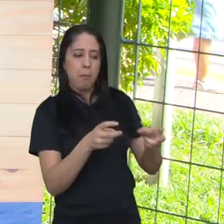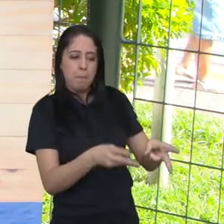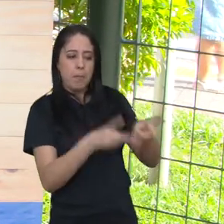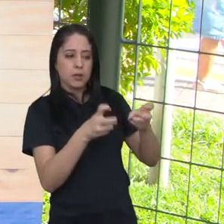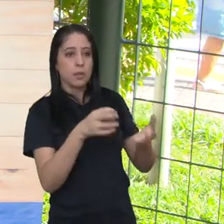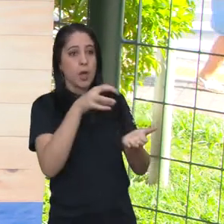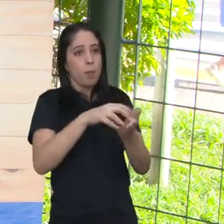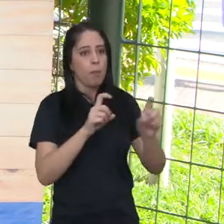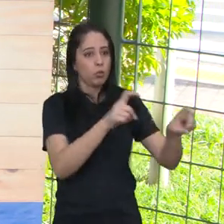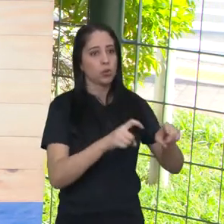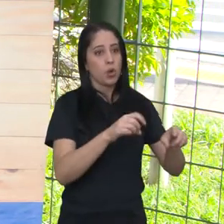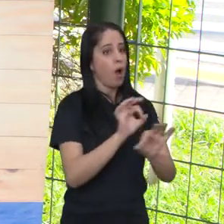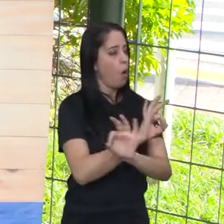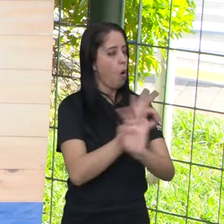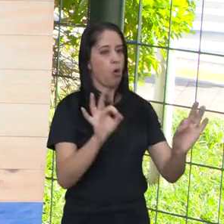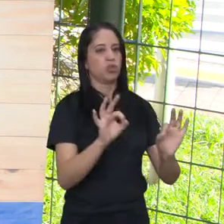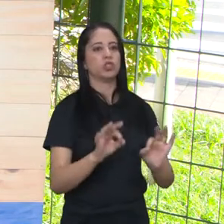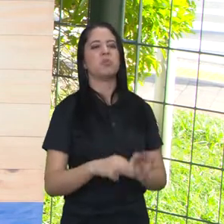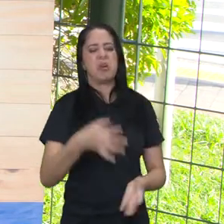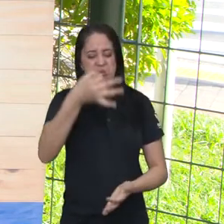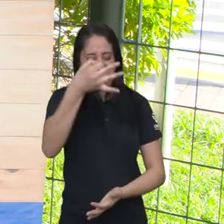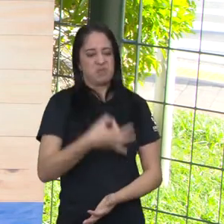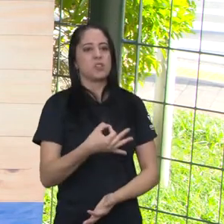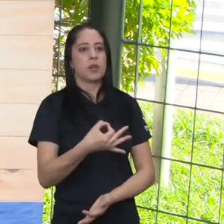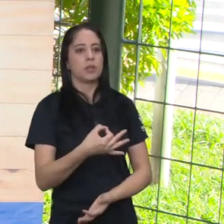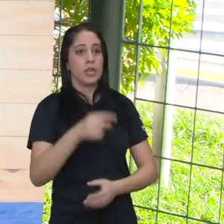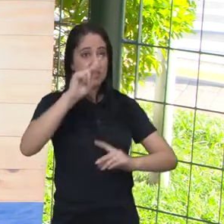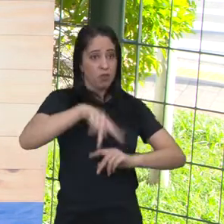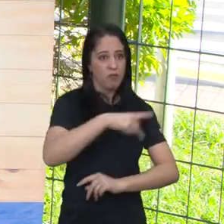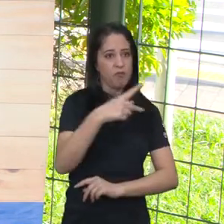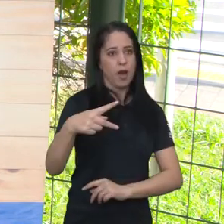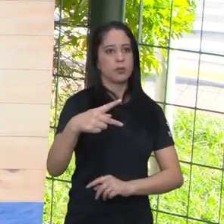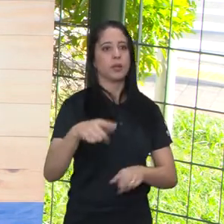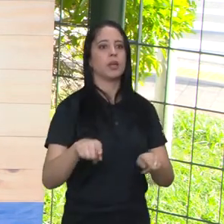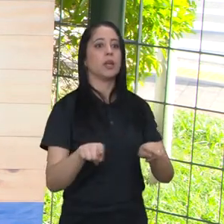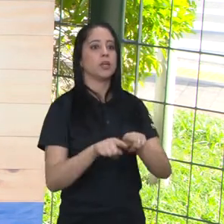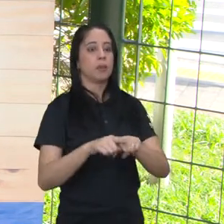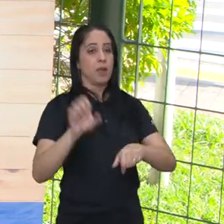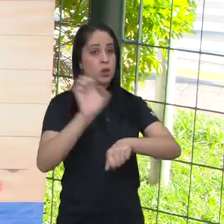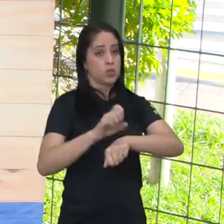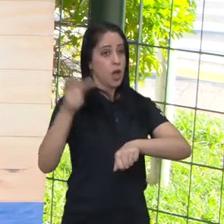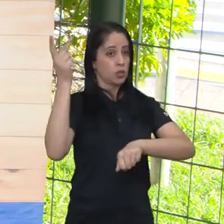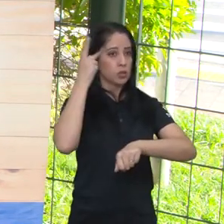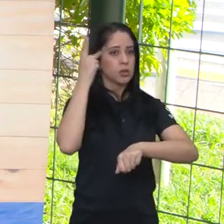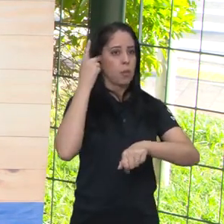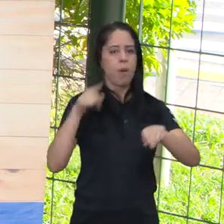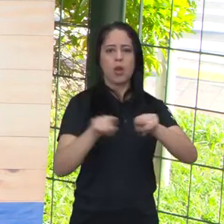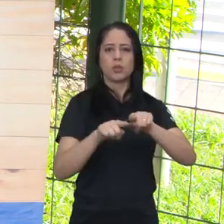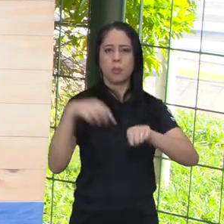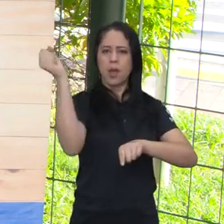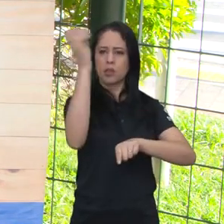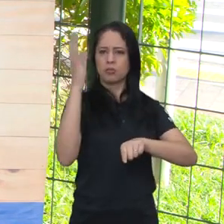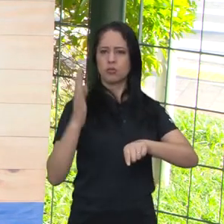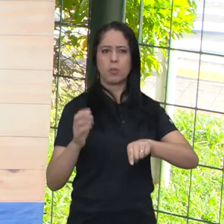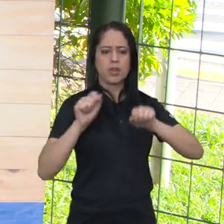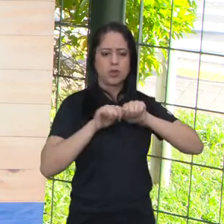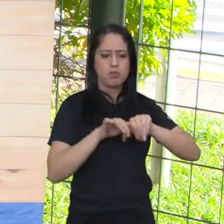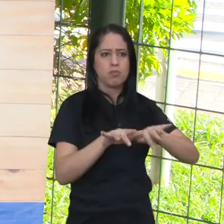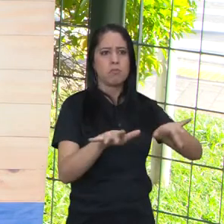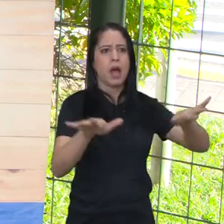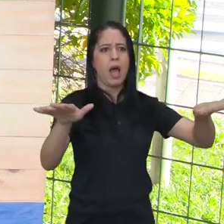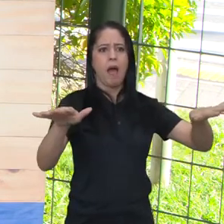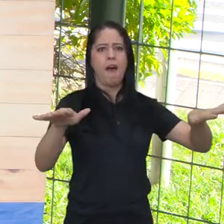implementar em suas cidades o ponto Rural eu não tenho dúvida não só no Vale do Paraíba e todos ali São Paulo mas foi para o Brasil